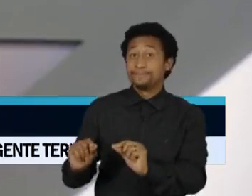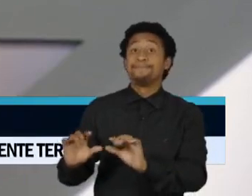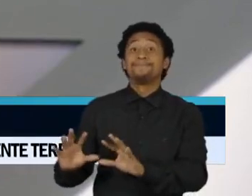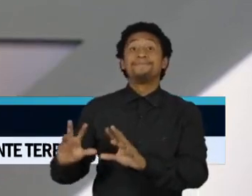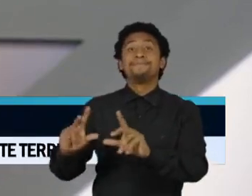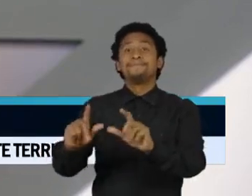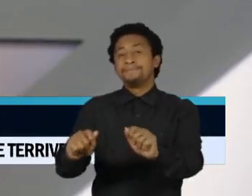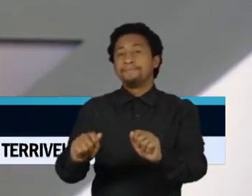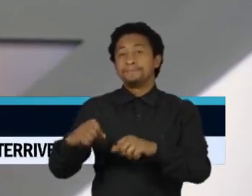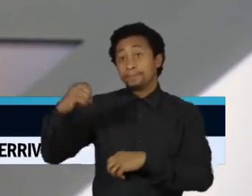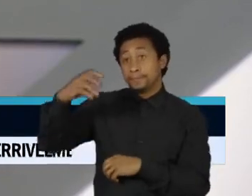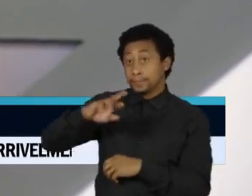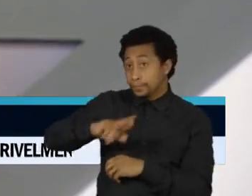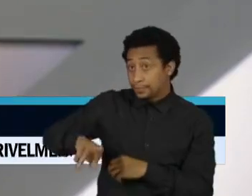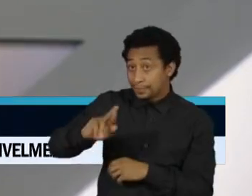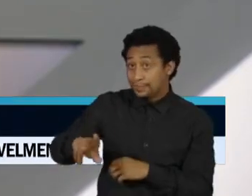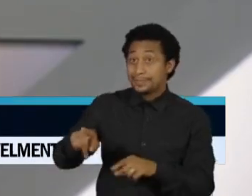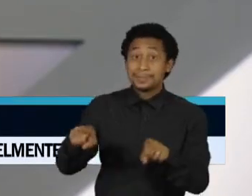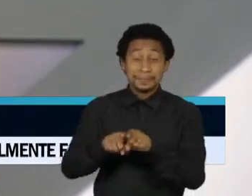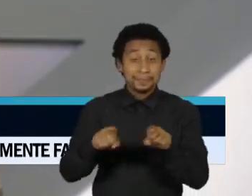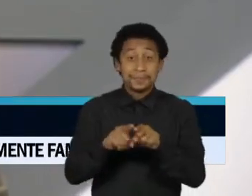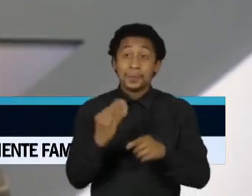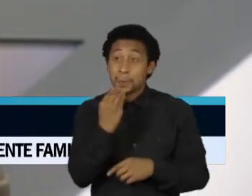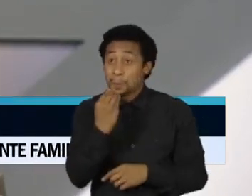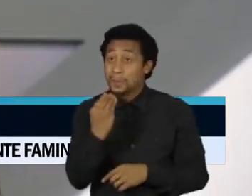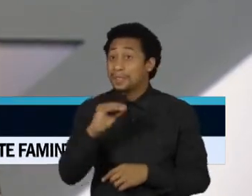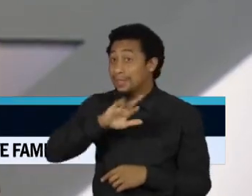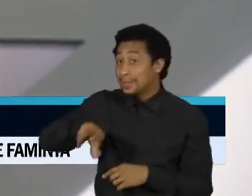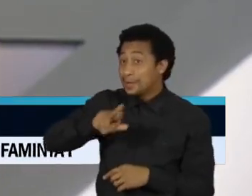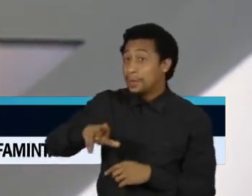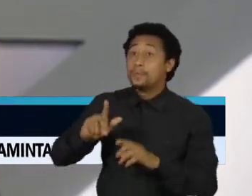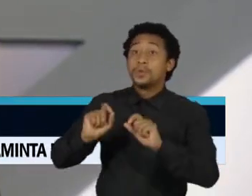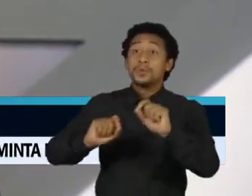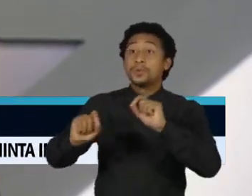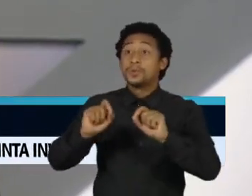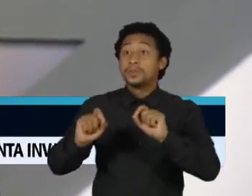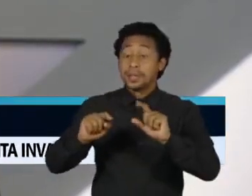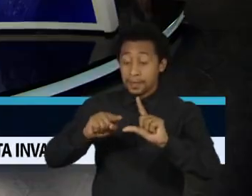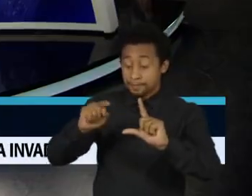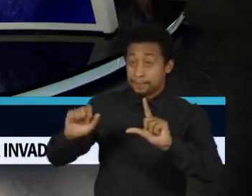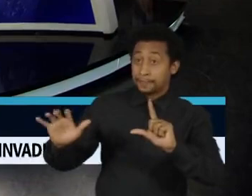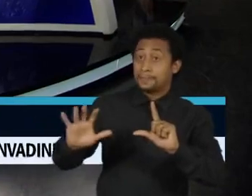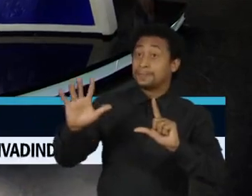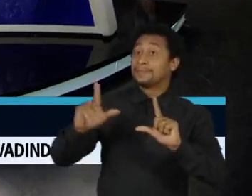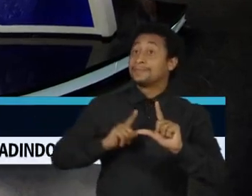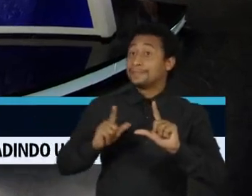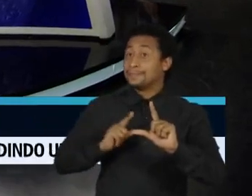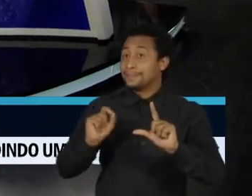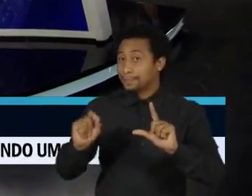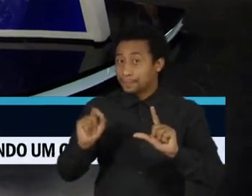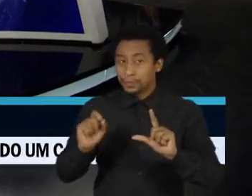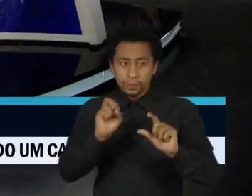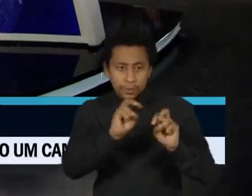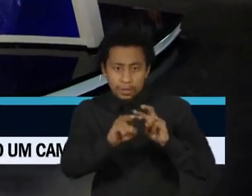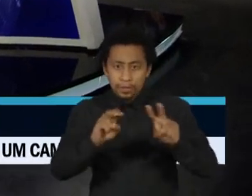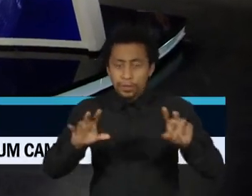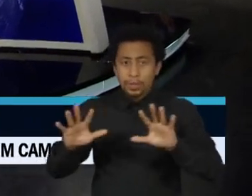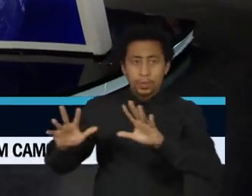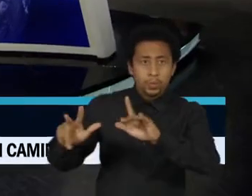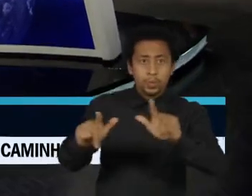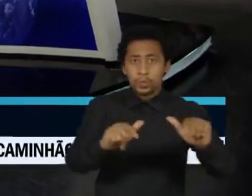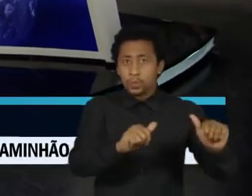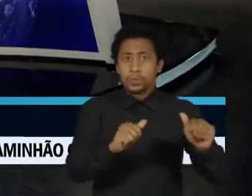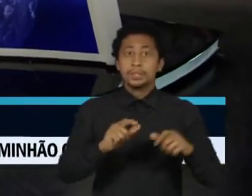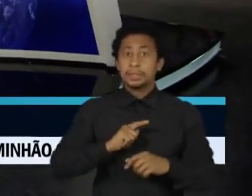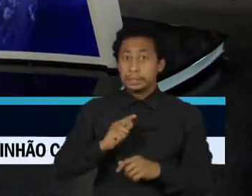é energia elétrica e também que não é alimentos, não é só o que está caindo, mas é o que está subindo também. Então, quando você olha tudo que não é isso,